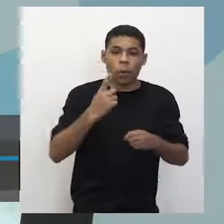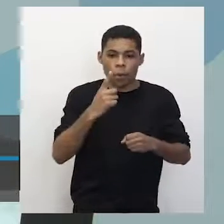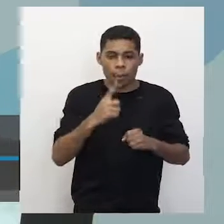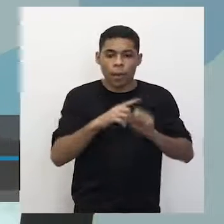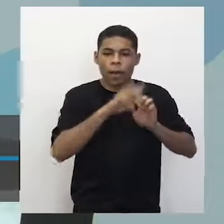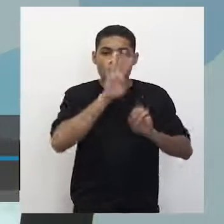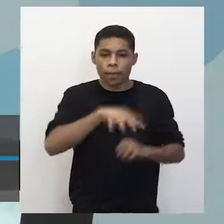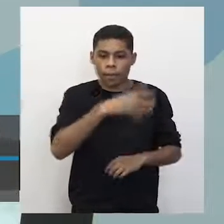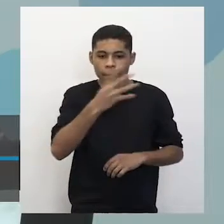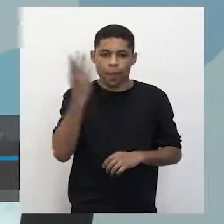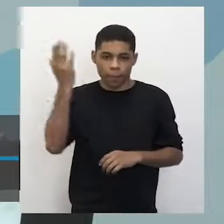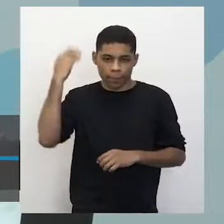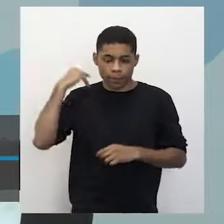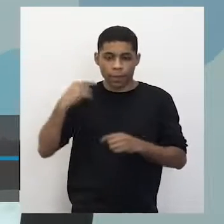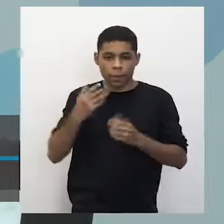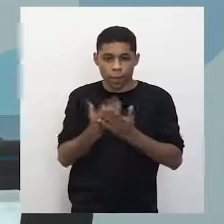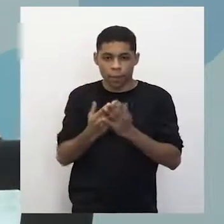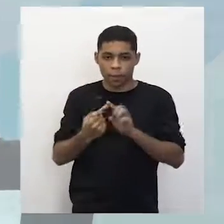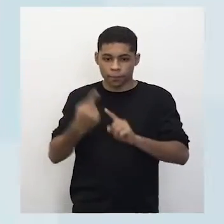que vocês viram lá na aula anterior.